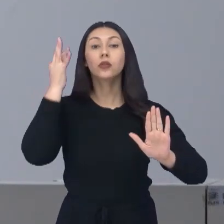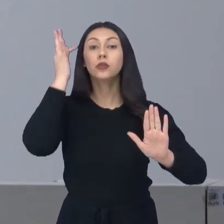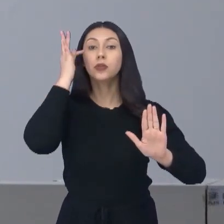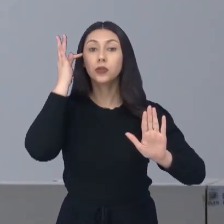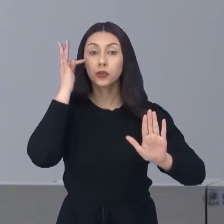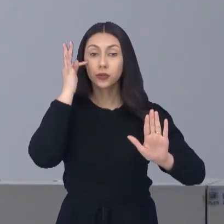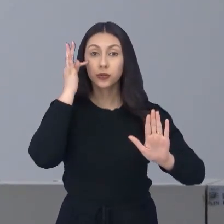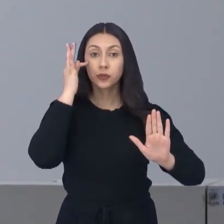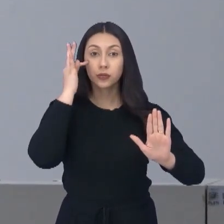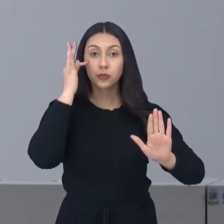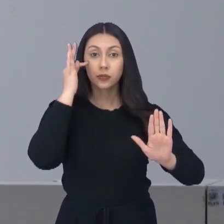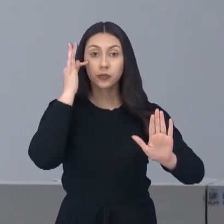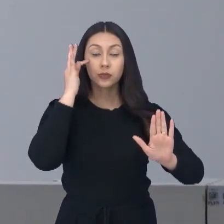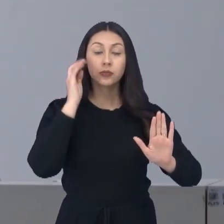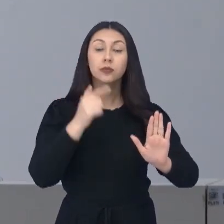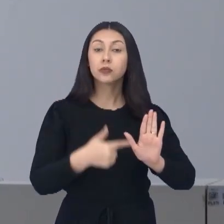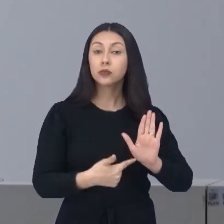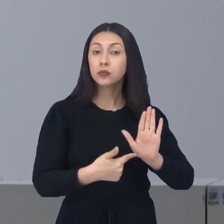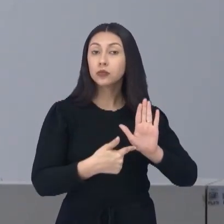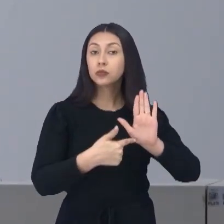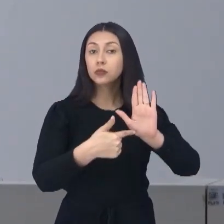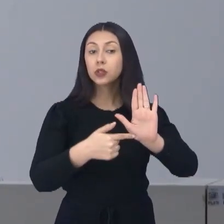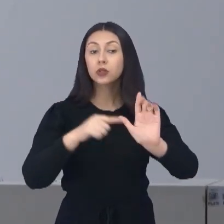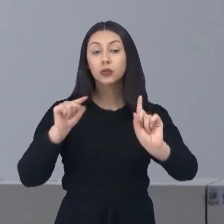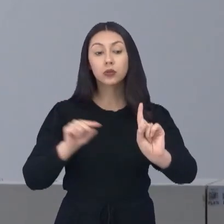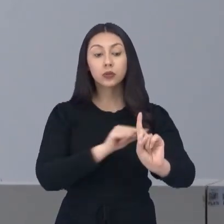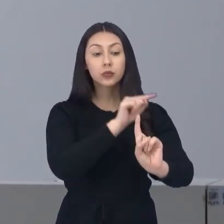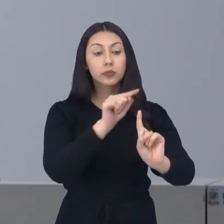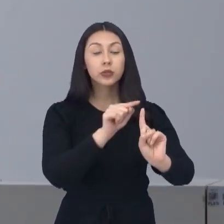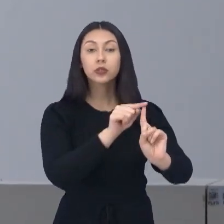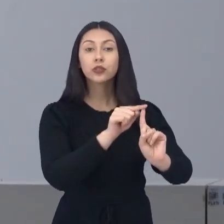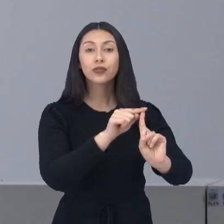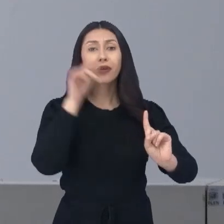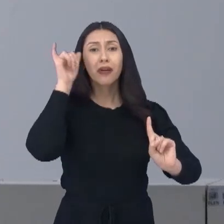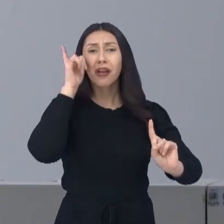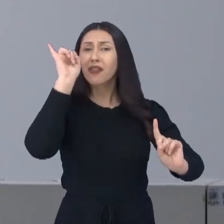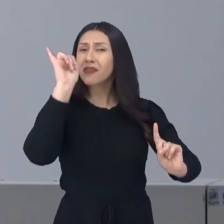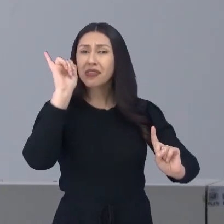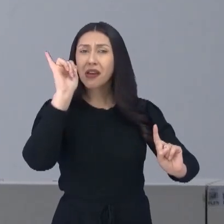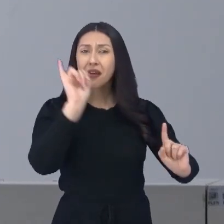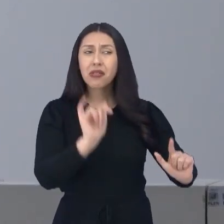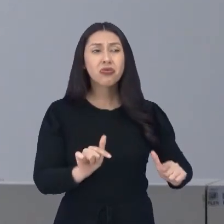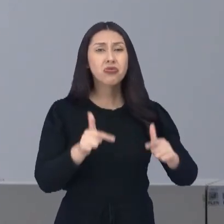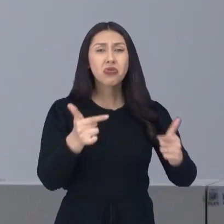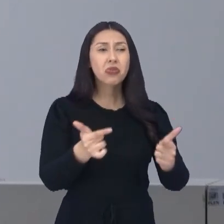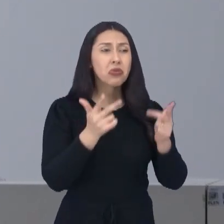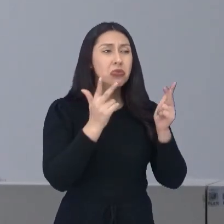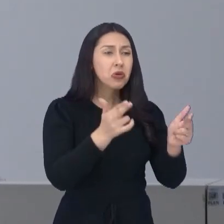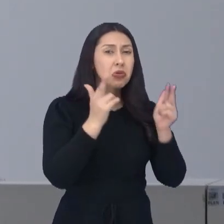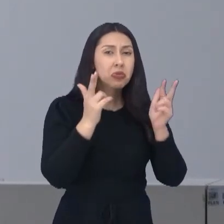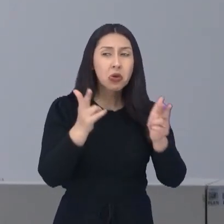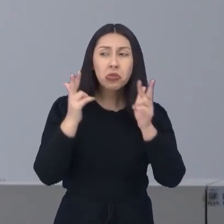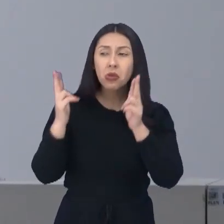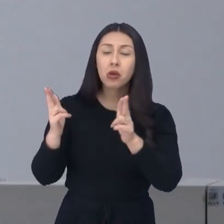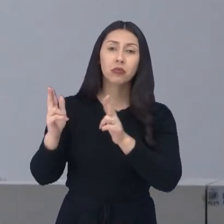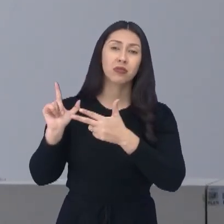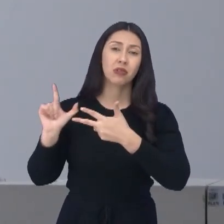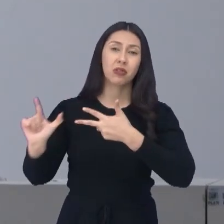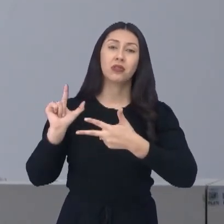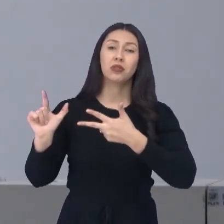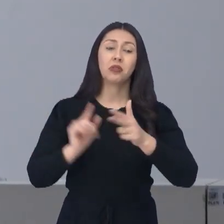Henrique. Apresenta emenda, tem por objetivo sanar vício de iniciativa legislativa. O rito